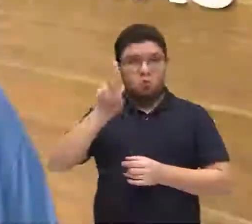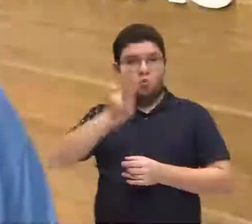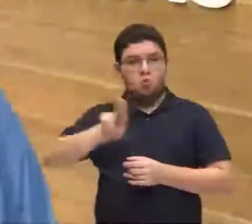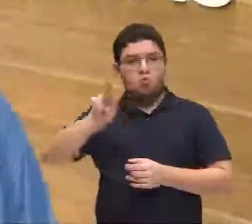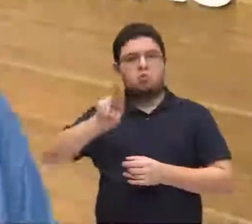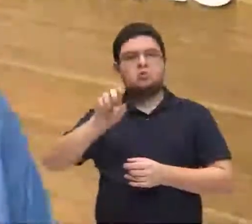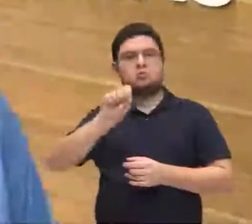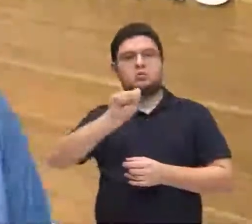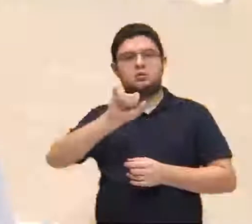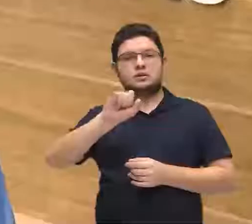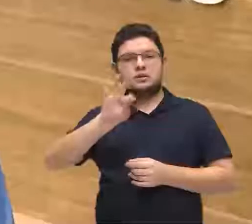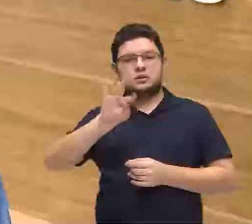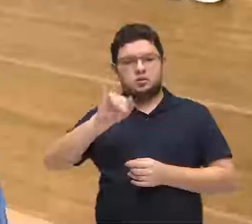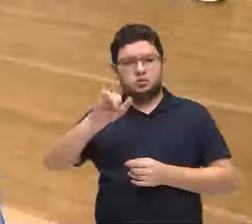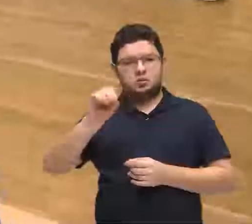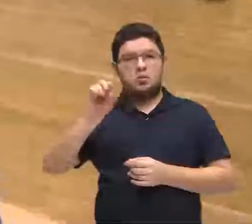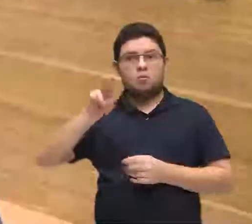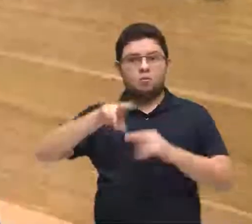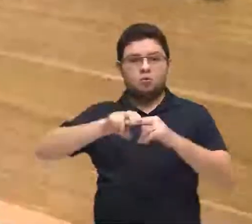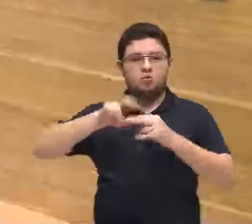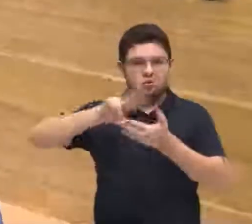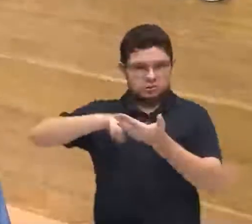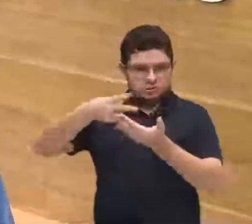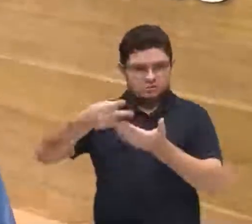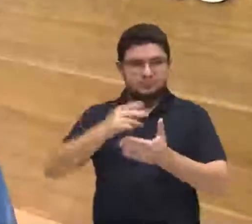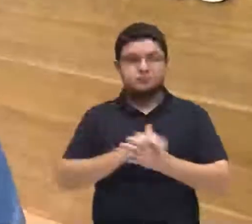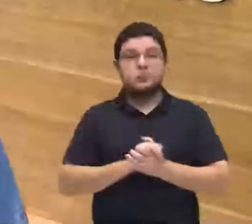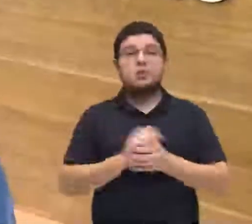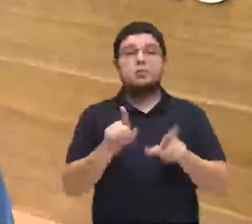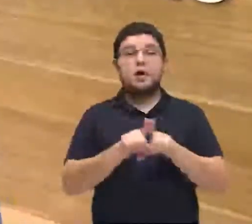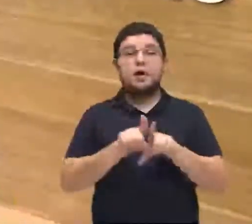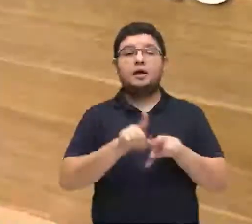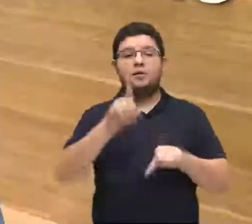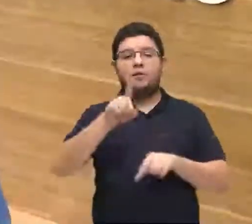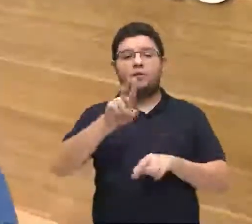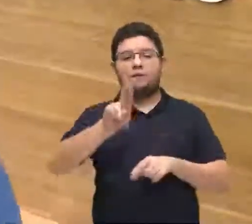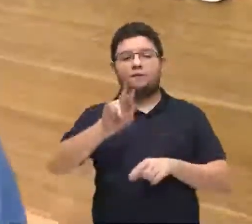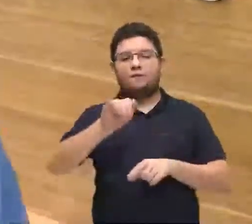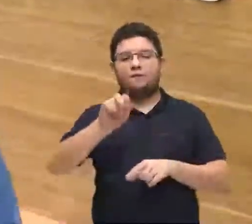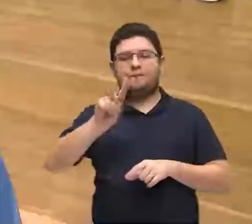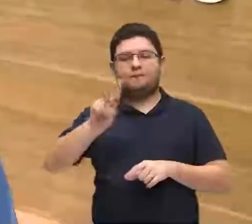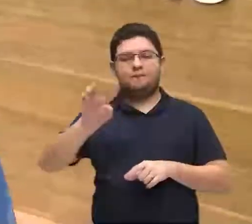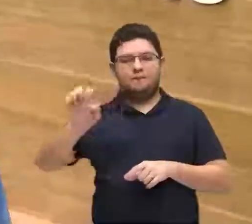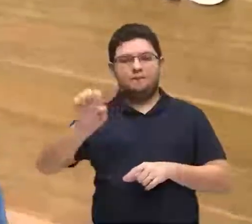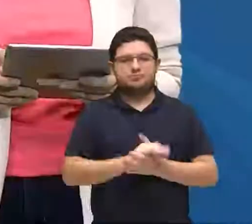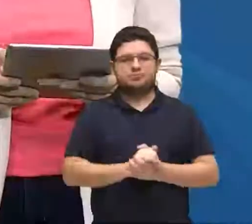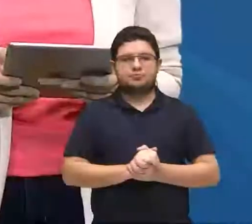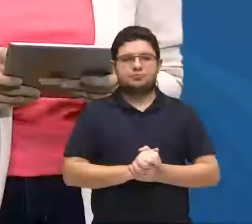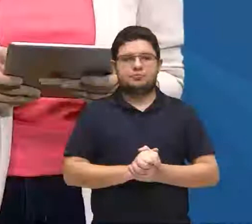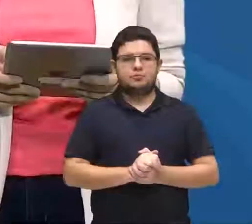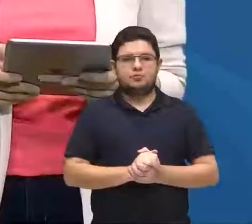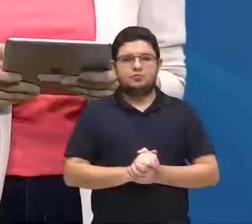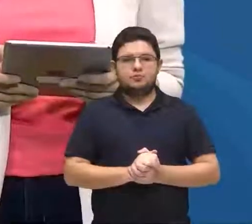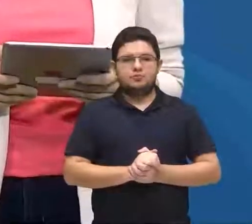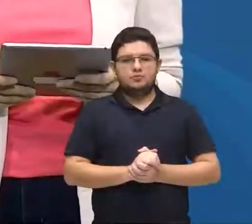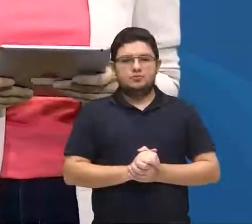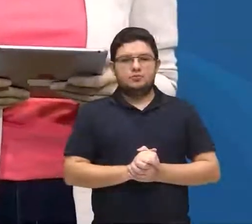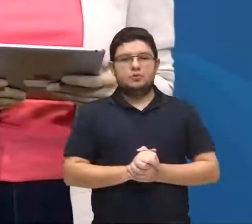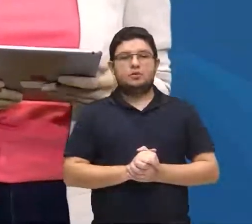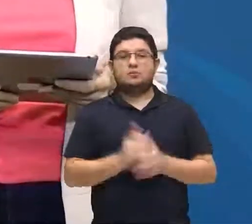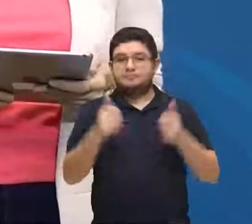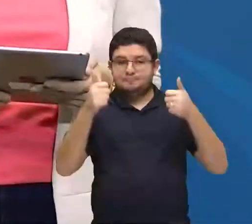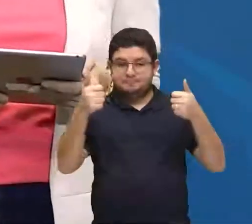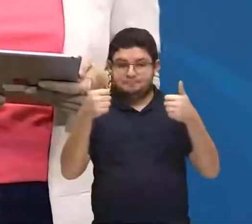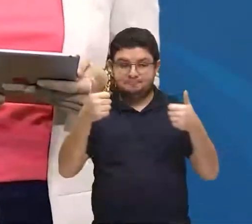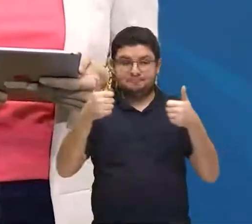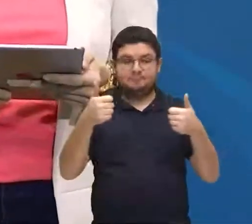termos. Drive-thru, muito utilizado no nosso português e é um termo que vem de outra língua e assim por diante. Muito bem,